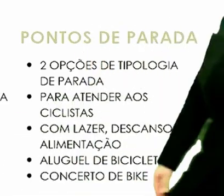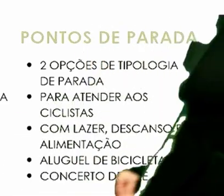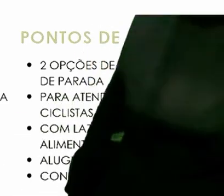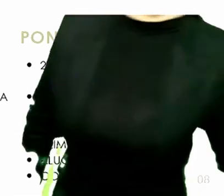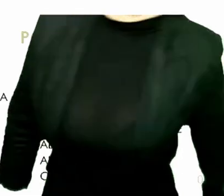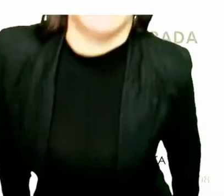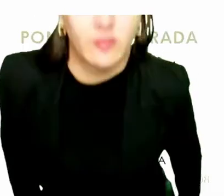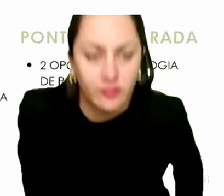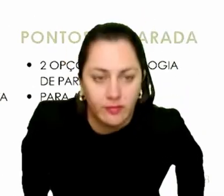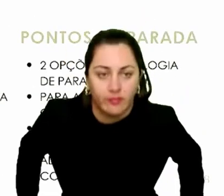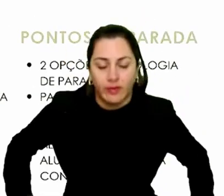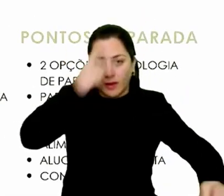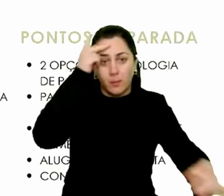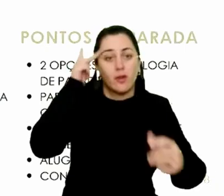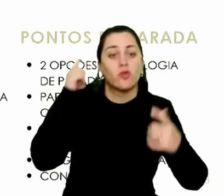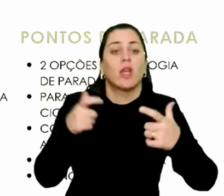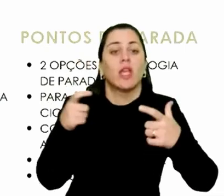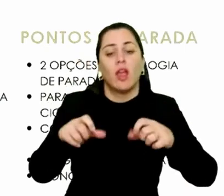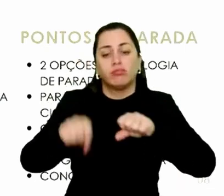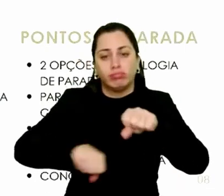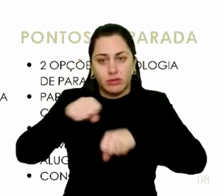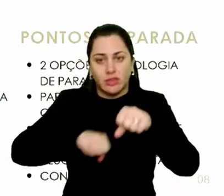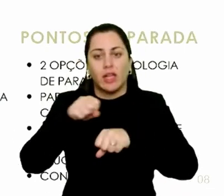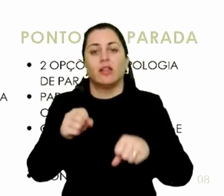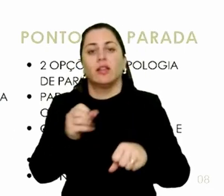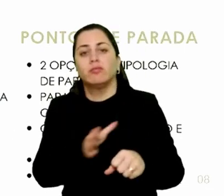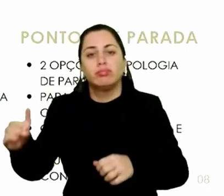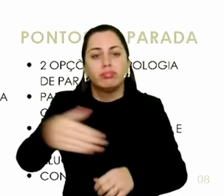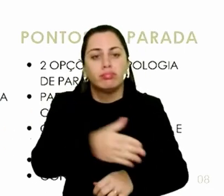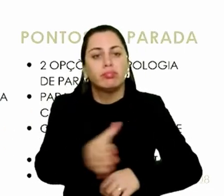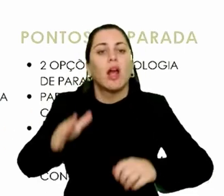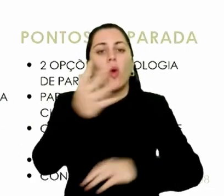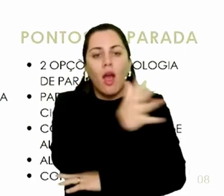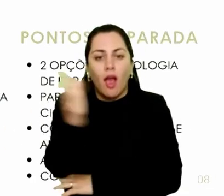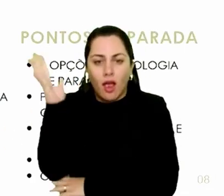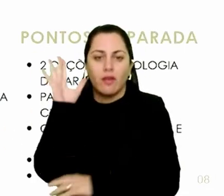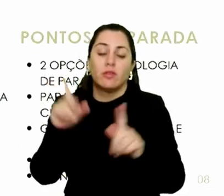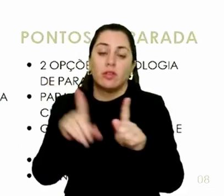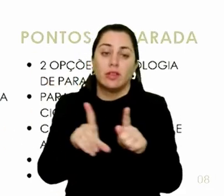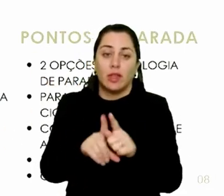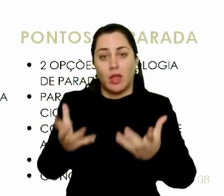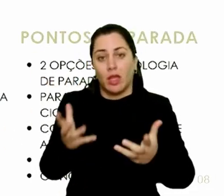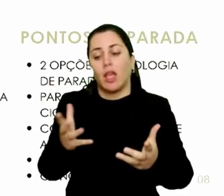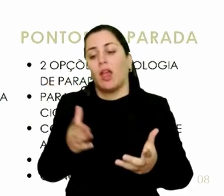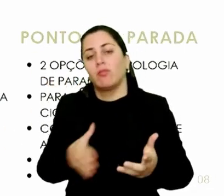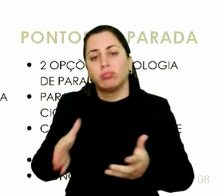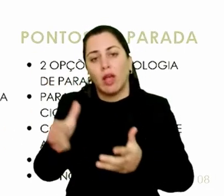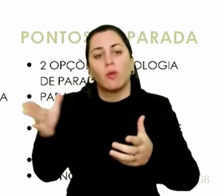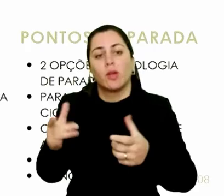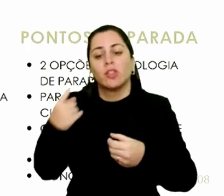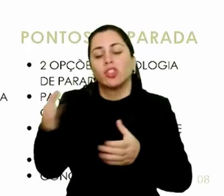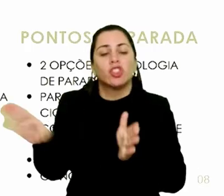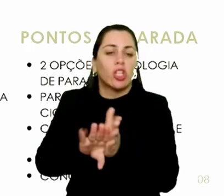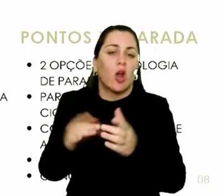entre os parques, fazer um passeio pelos parques, como também quem quer passar por ali para chegar a outras áreas da